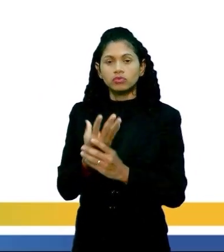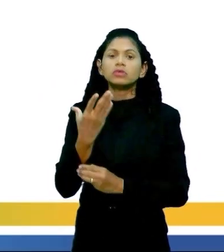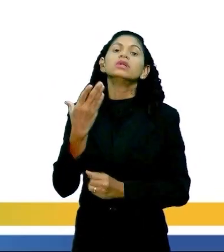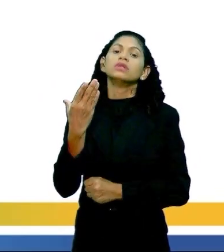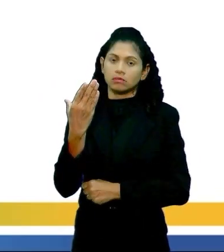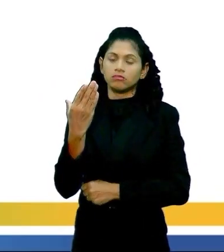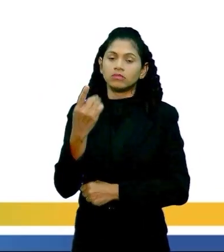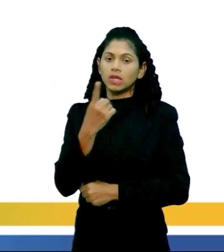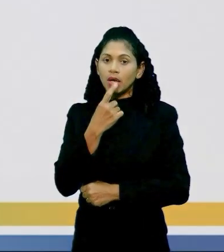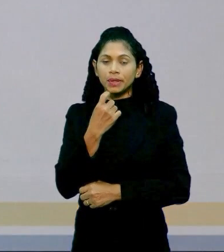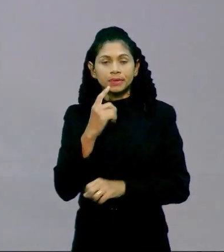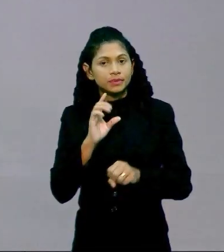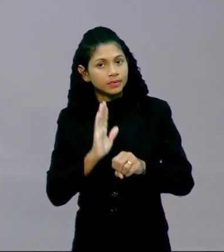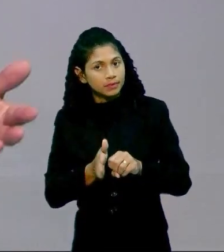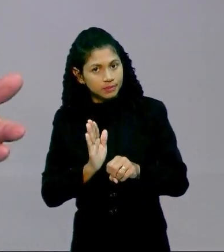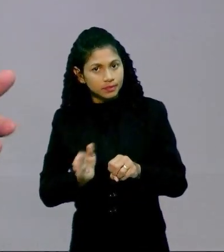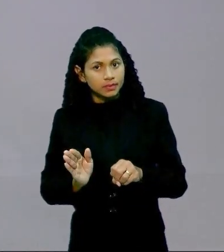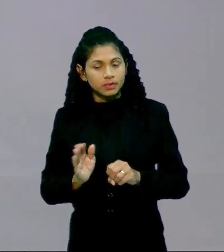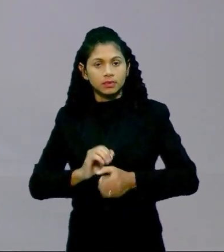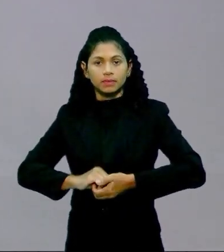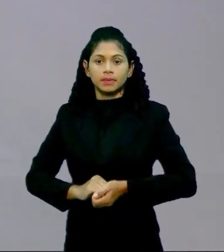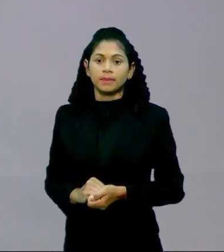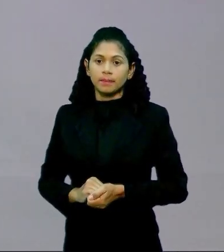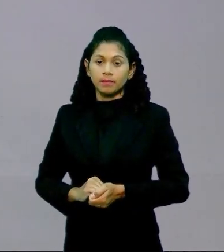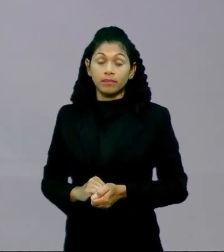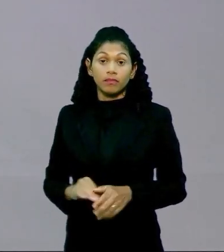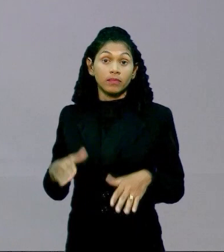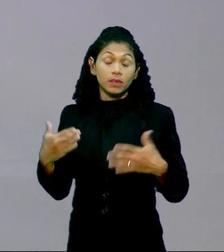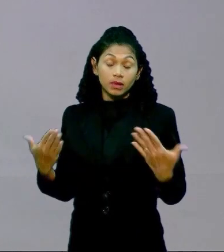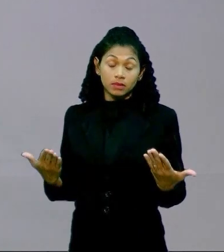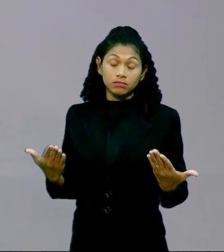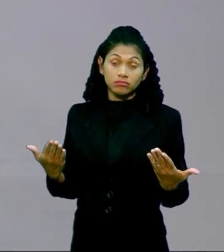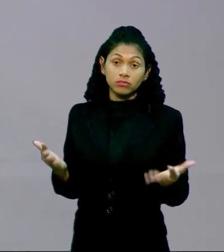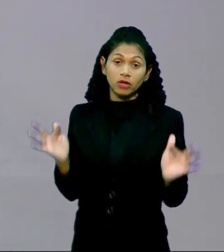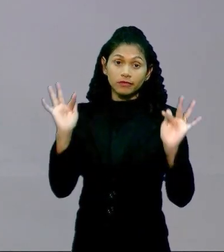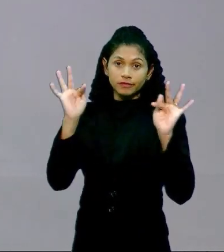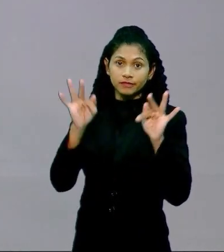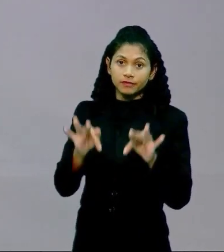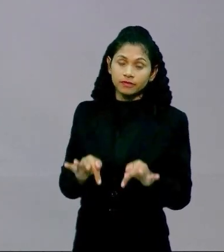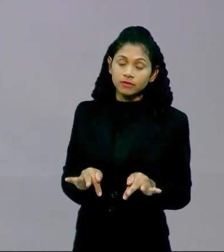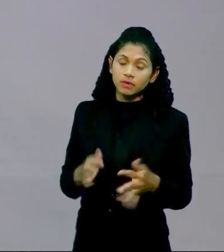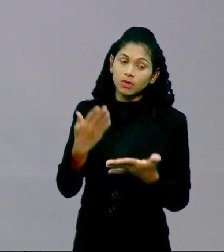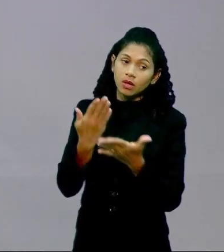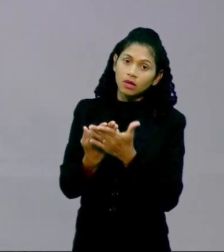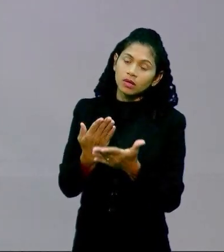essa é a nossa resposta correta. Então é isso, galera. Chegamos ao final